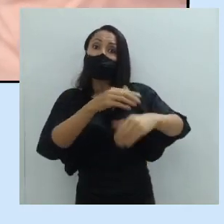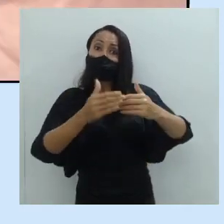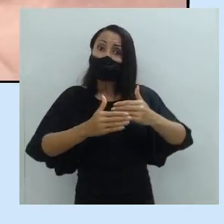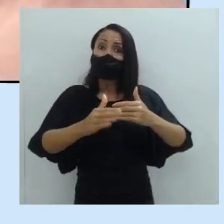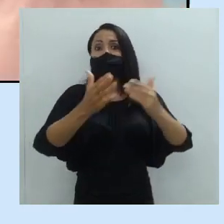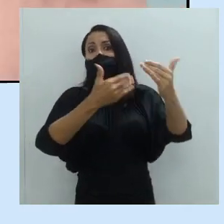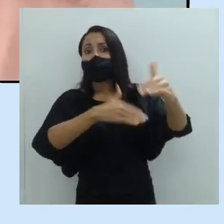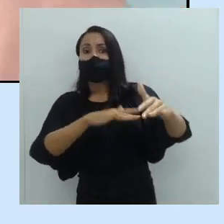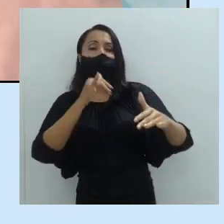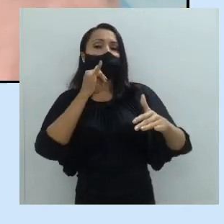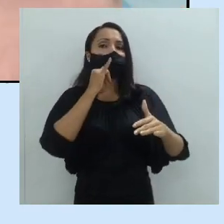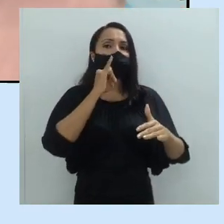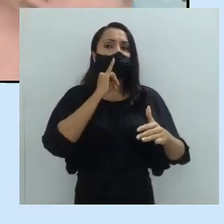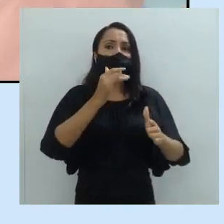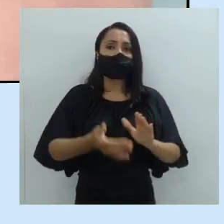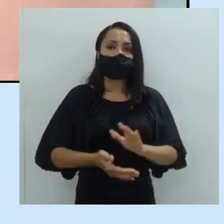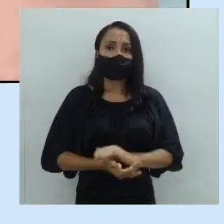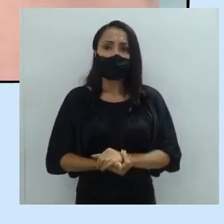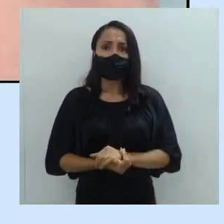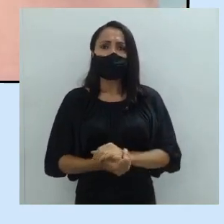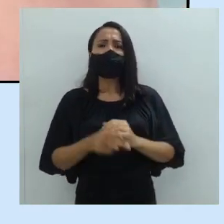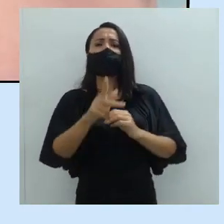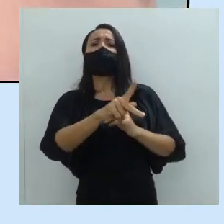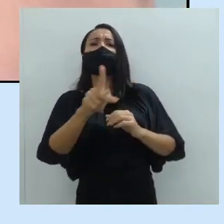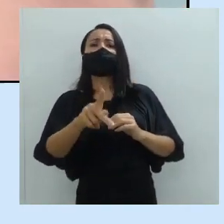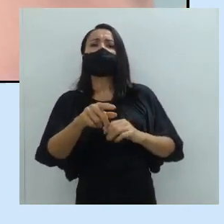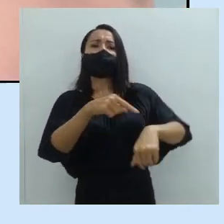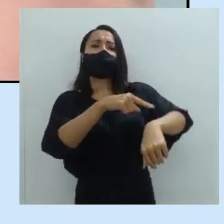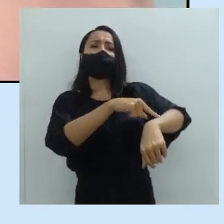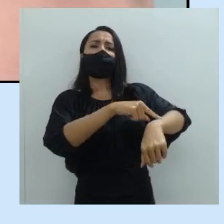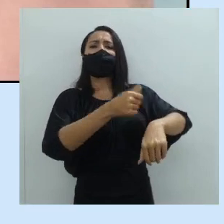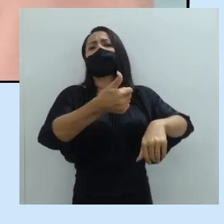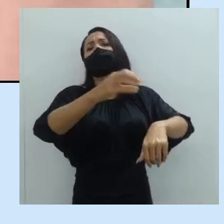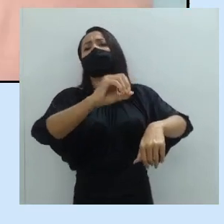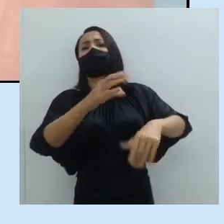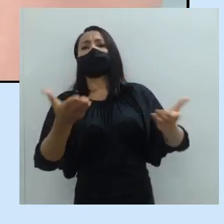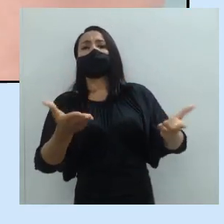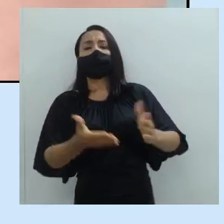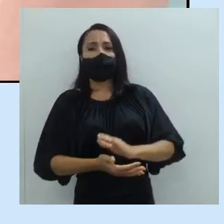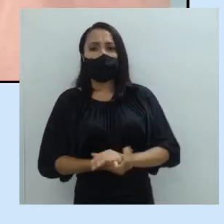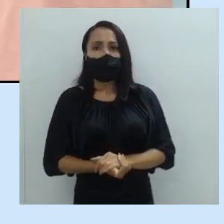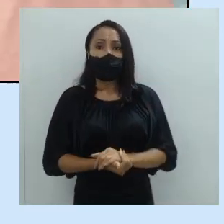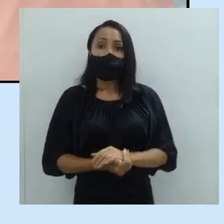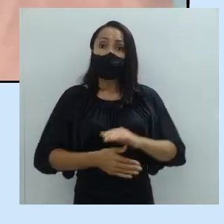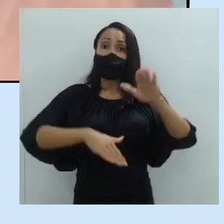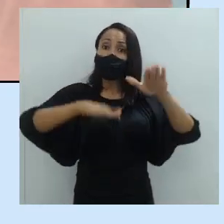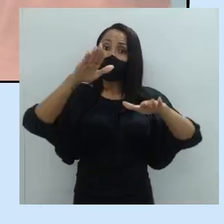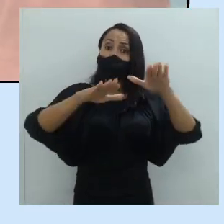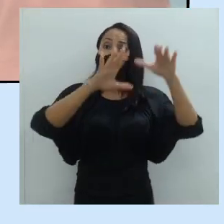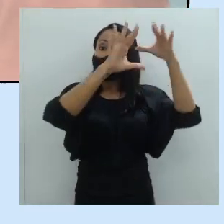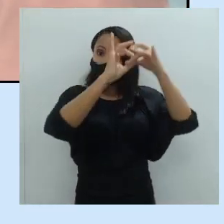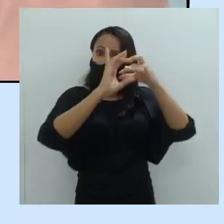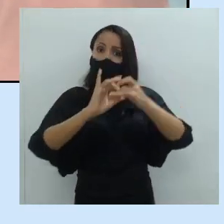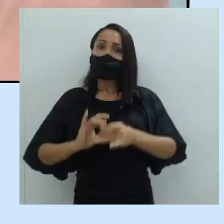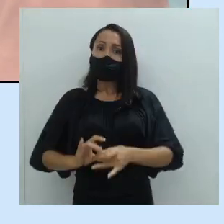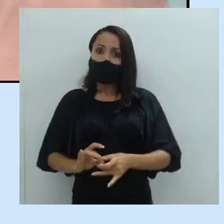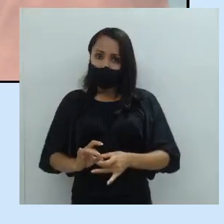prova, por exemplo. Então vejam só, professora, já são 10 horas. Então, dependendo do contexto,